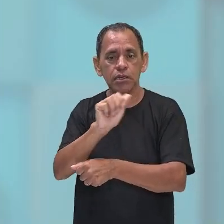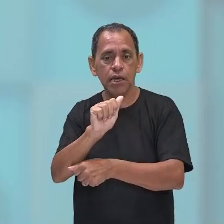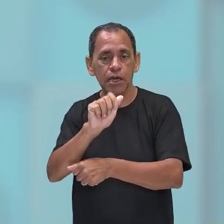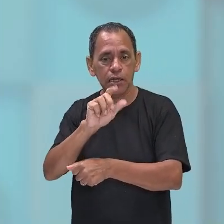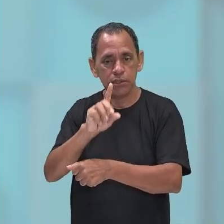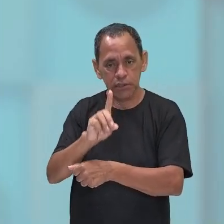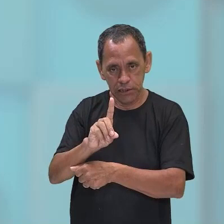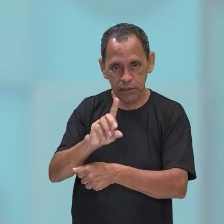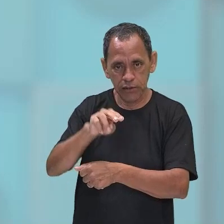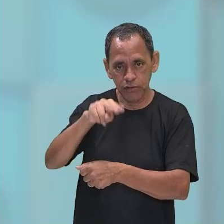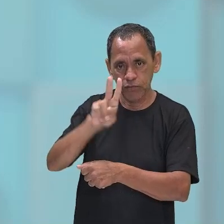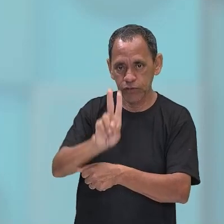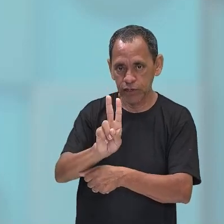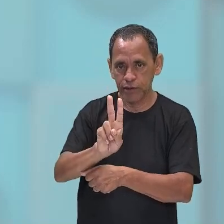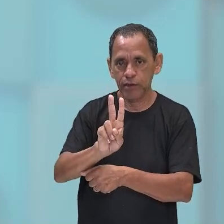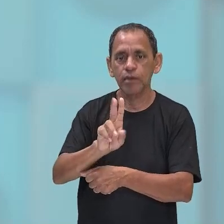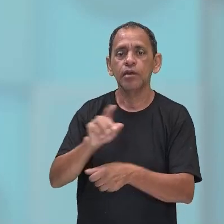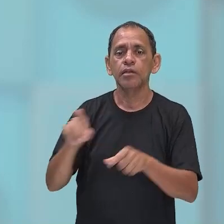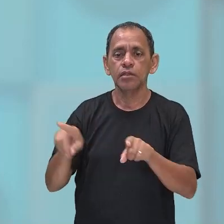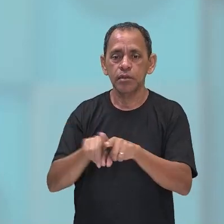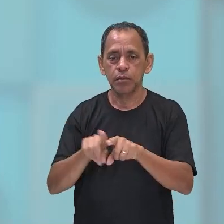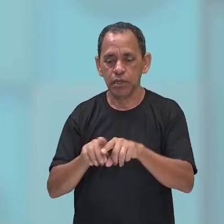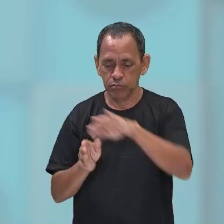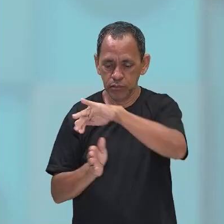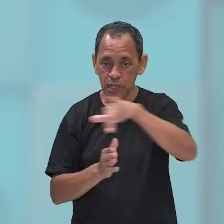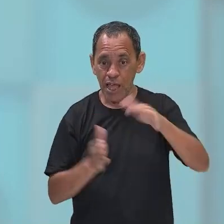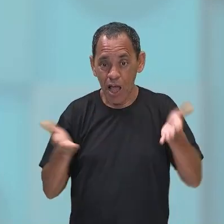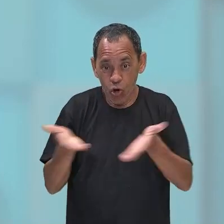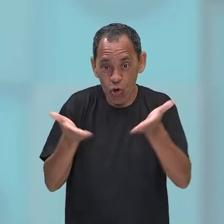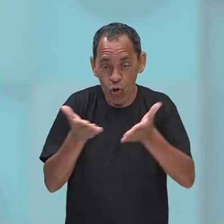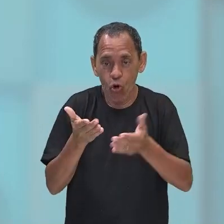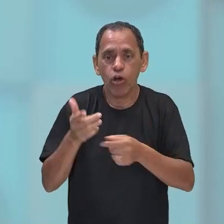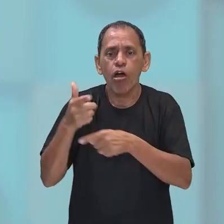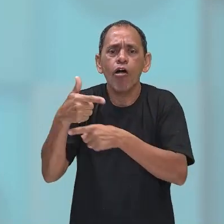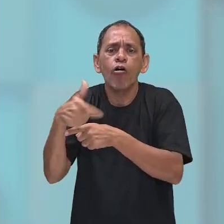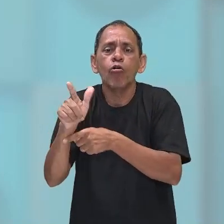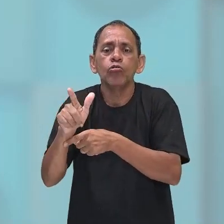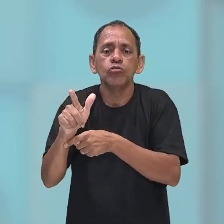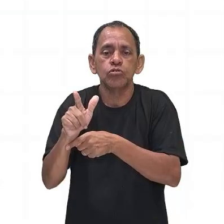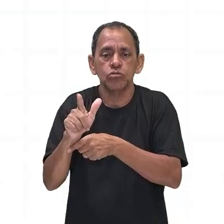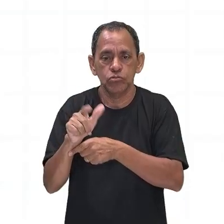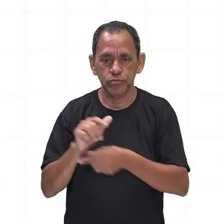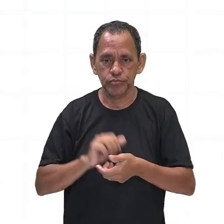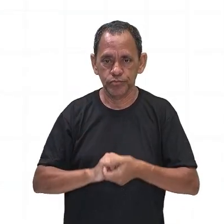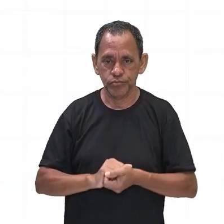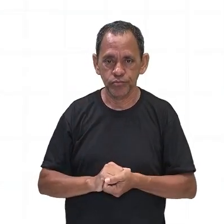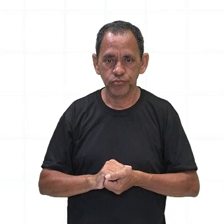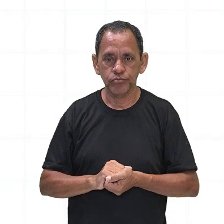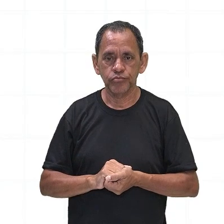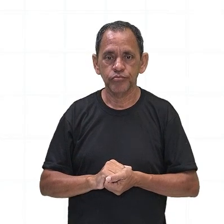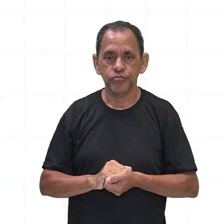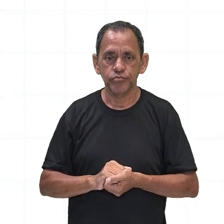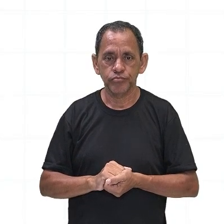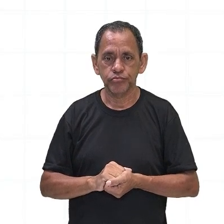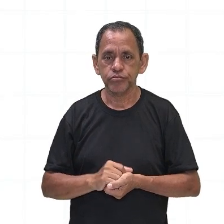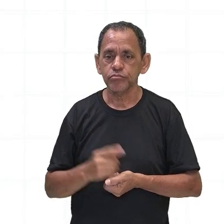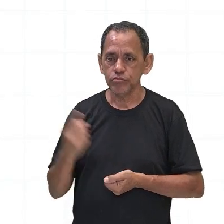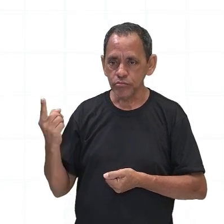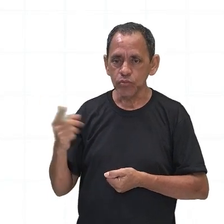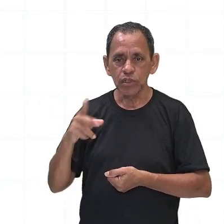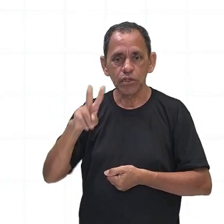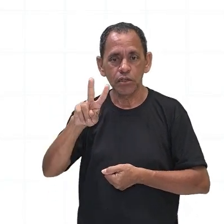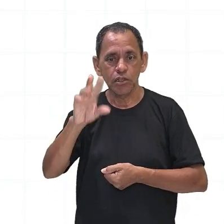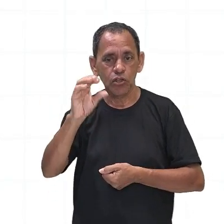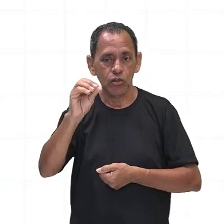atenção de vocês para um outro termo da oração, conhecido como vocativo. Colocando aí para vocês, olha